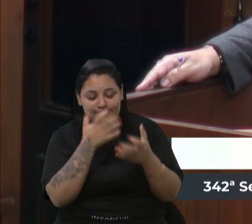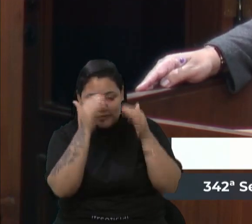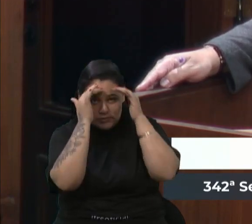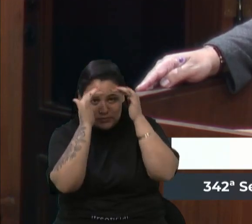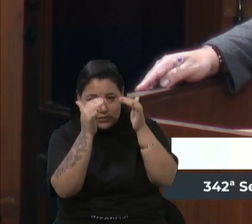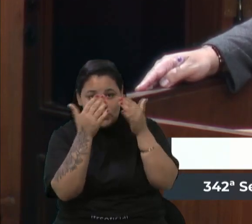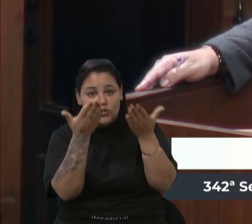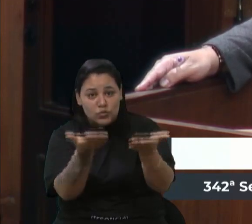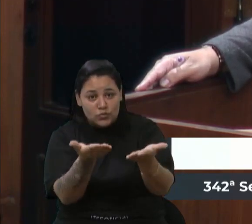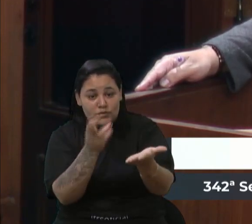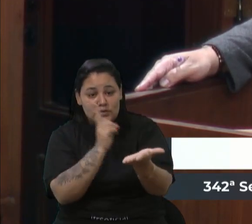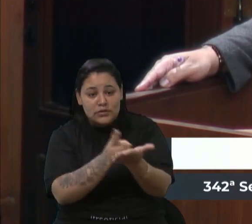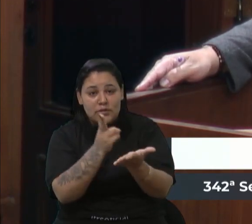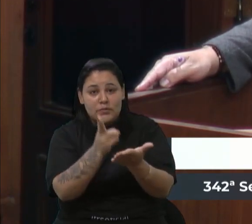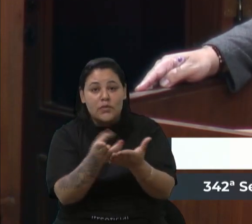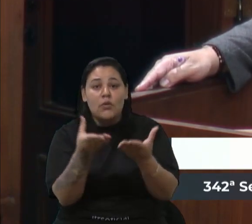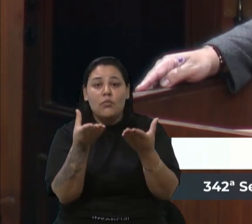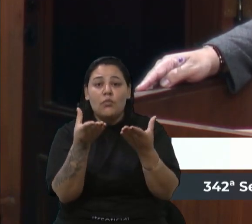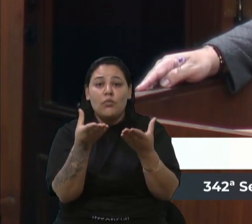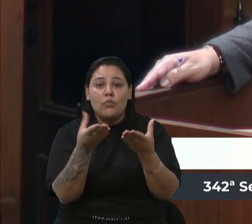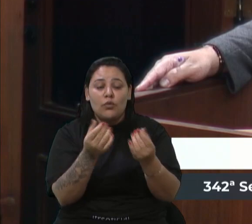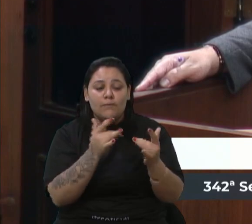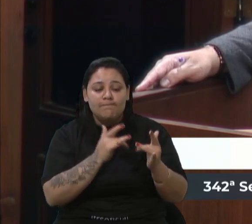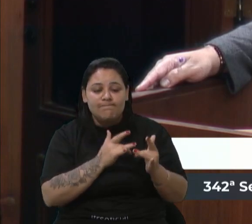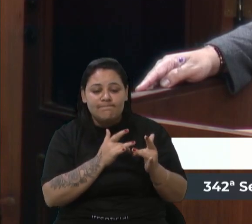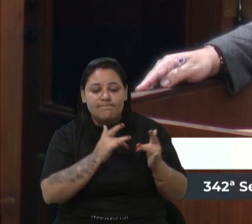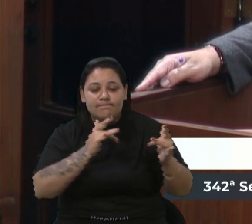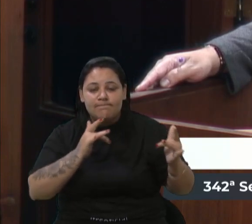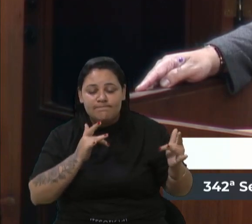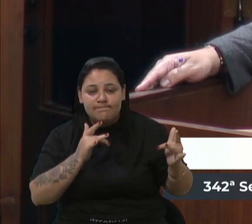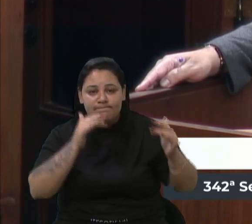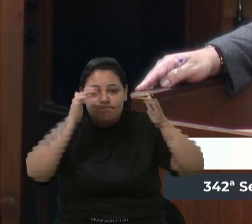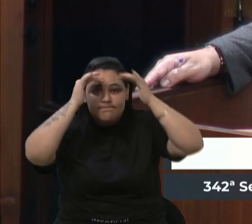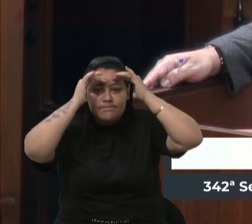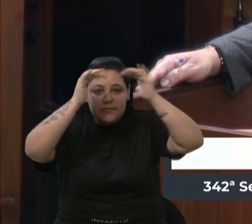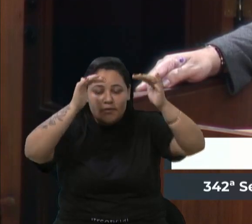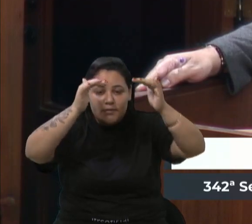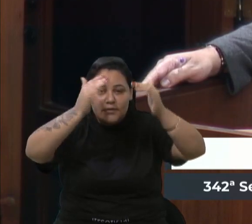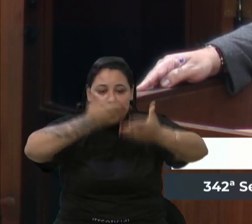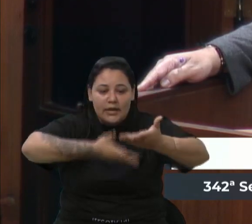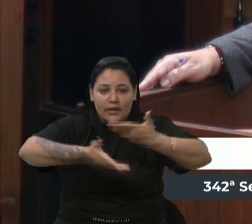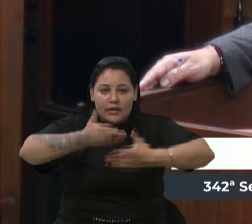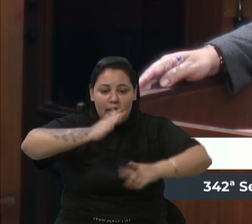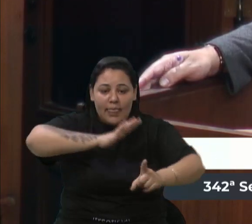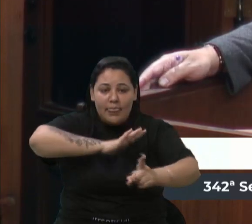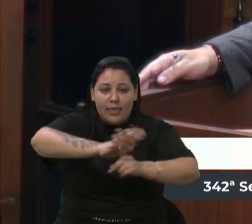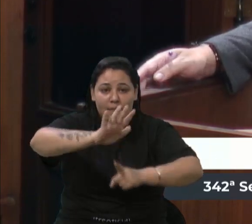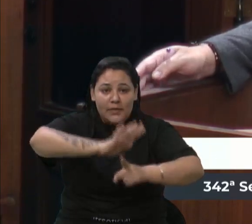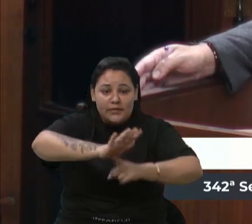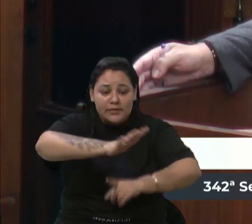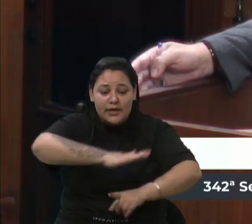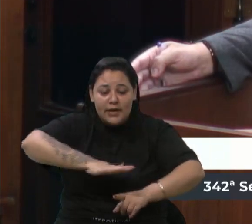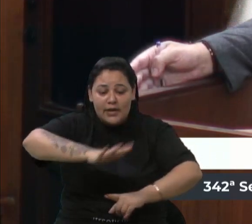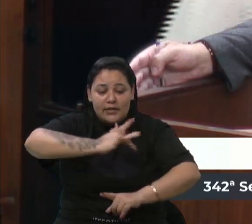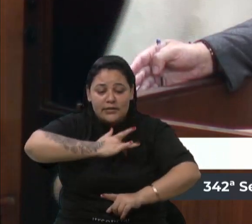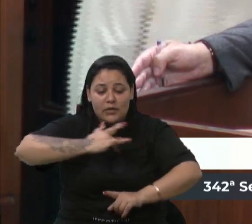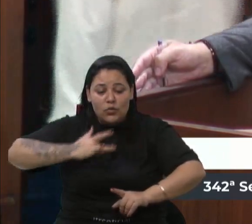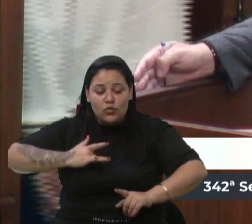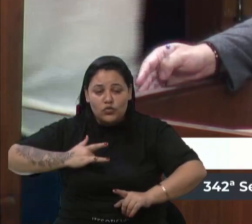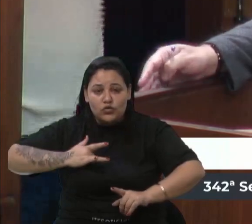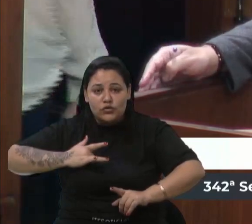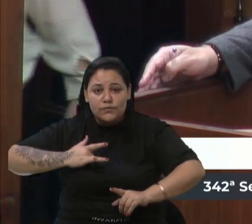muito solícito em levar as demandas da área da saúde para o governo. Nem sempre as coisas